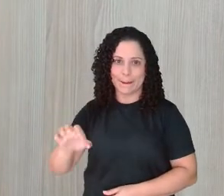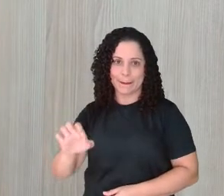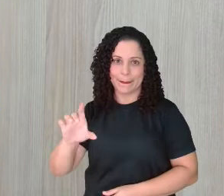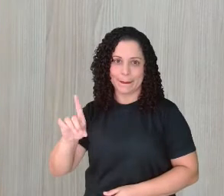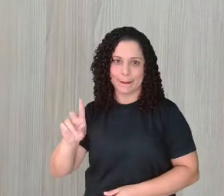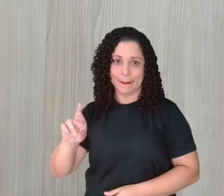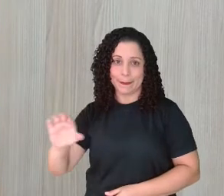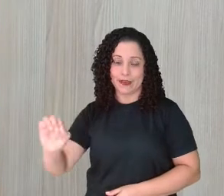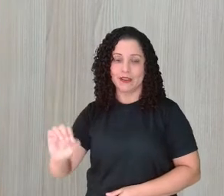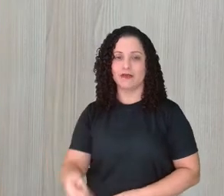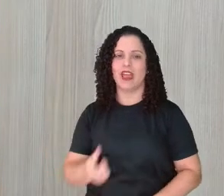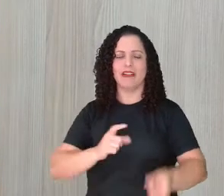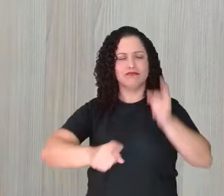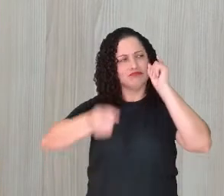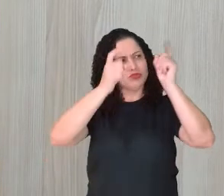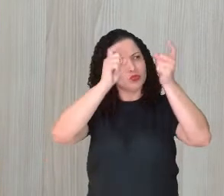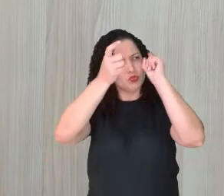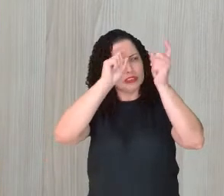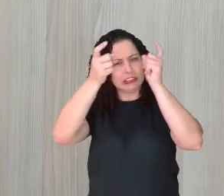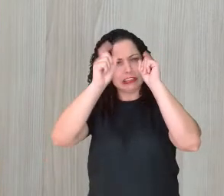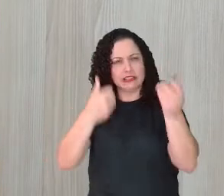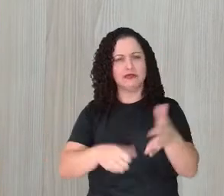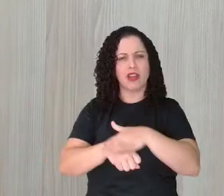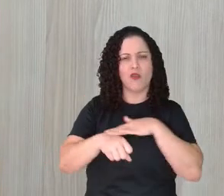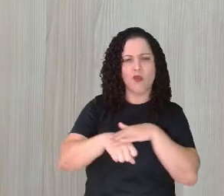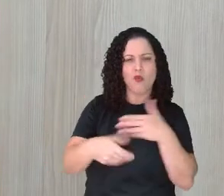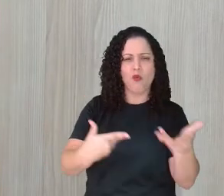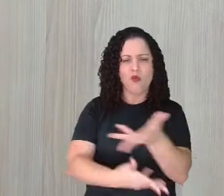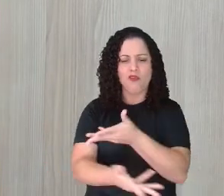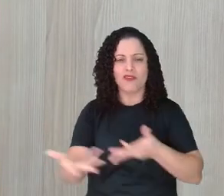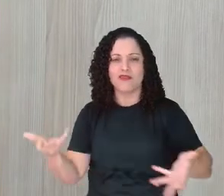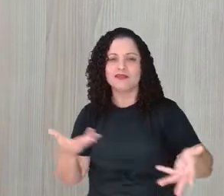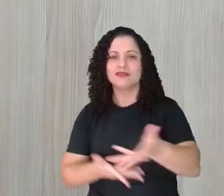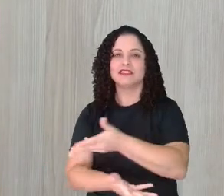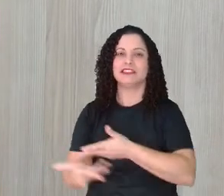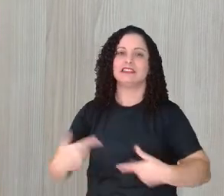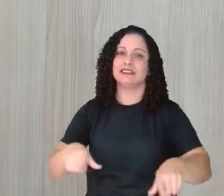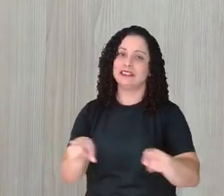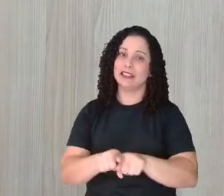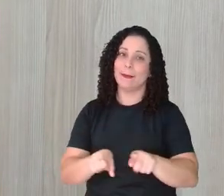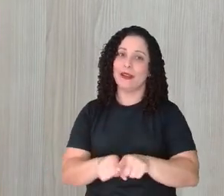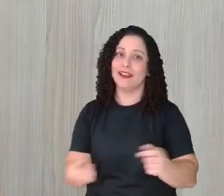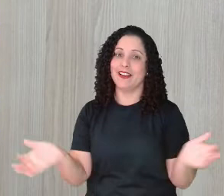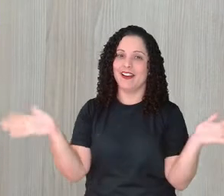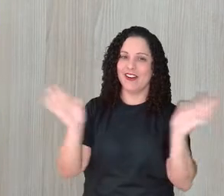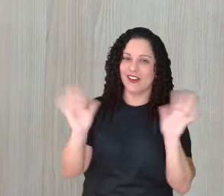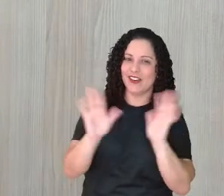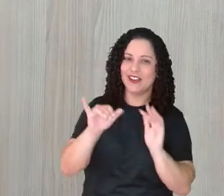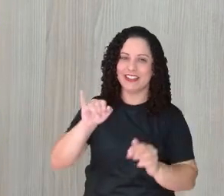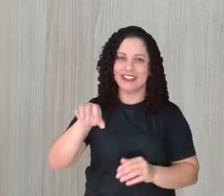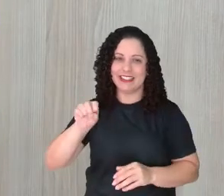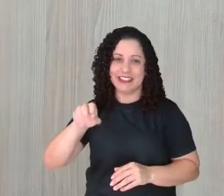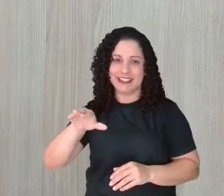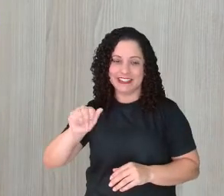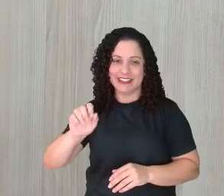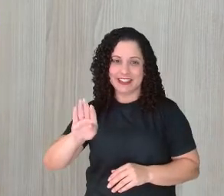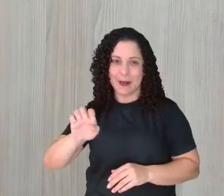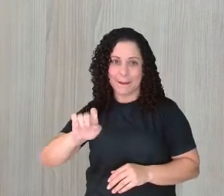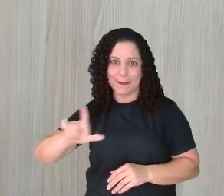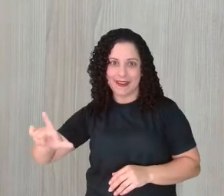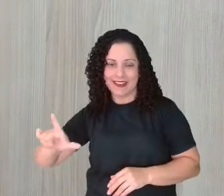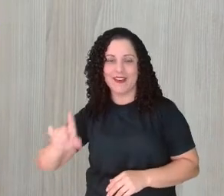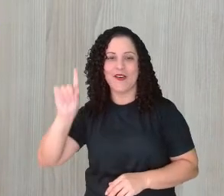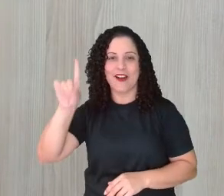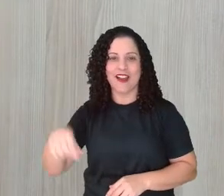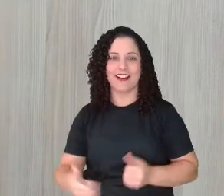tiverem, para discutir com ele e também para dar um oi, Isabel. Ela está